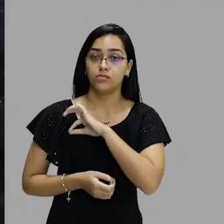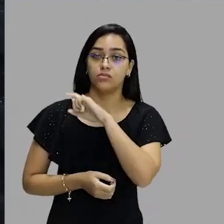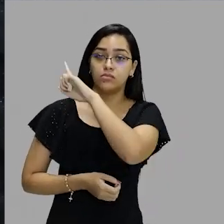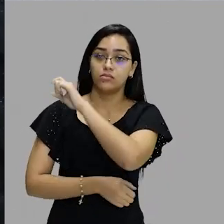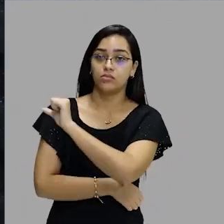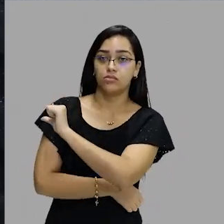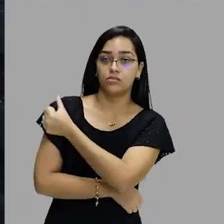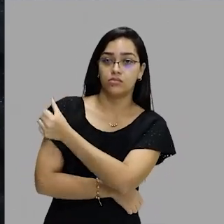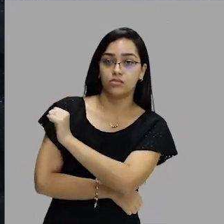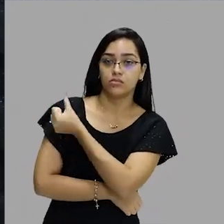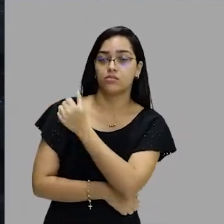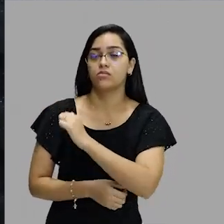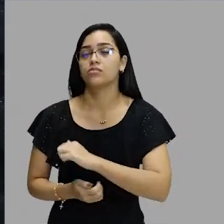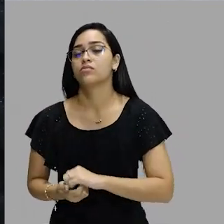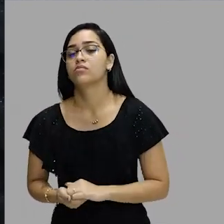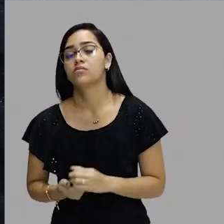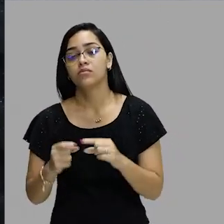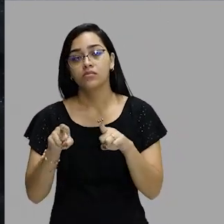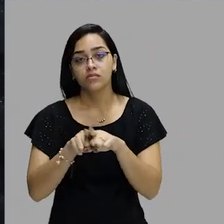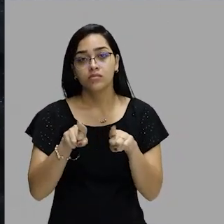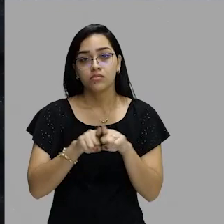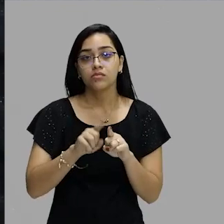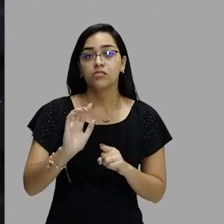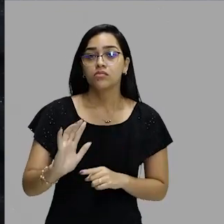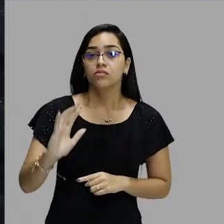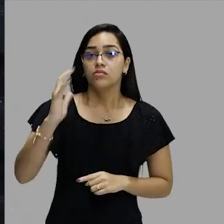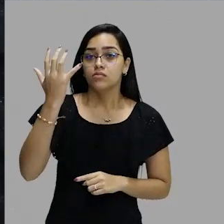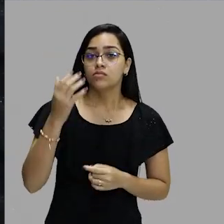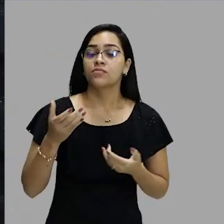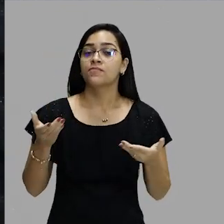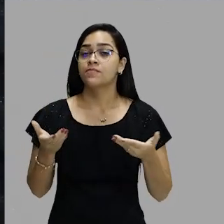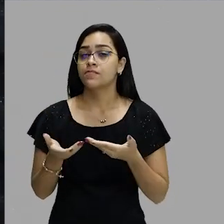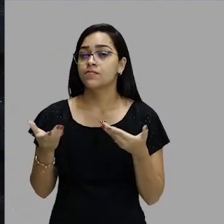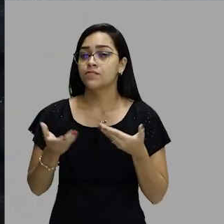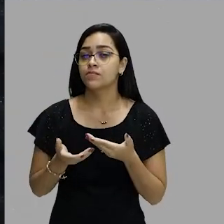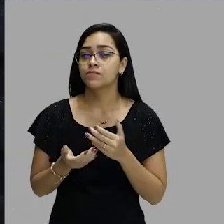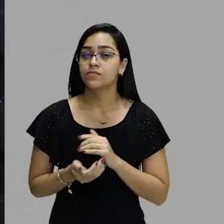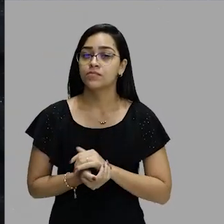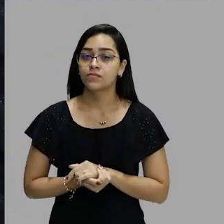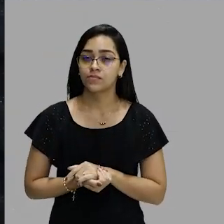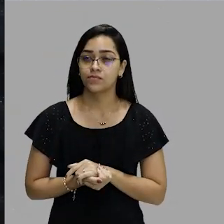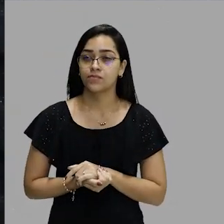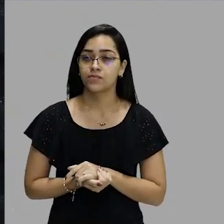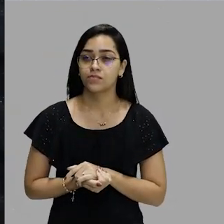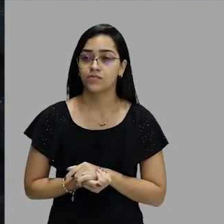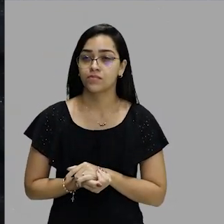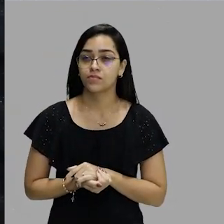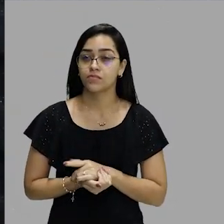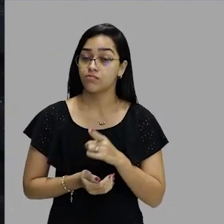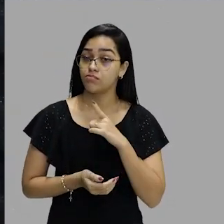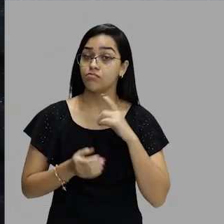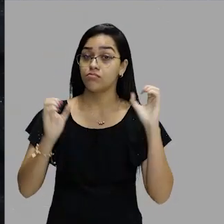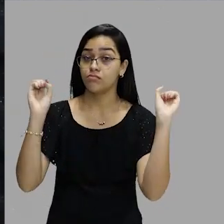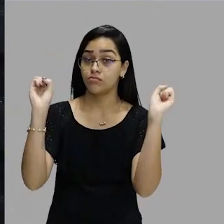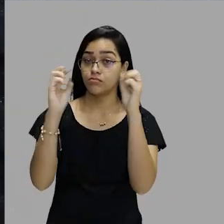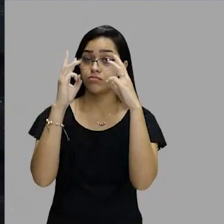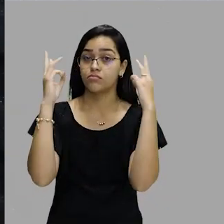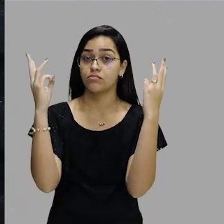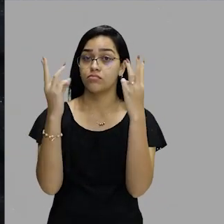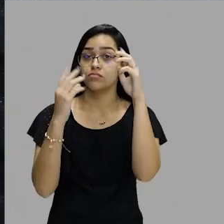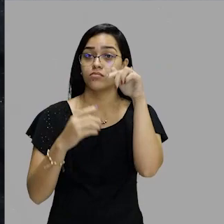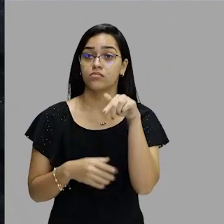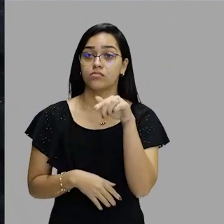de Janeiro. Nós citamos episódios atuais em reality shows aqui